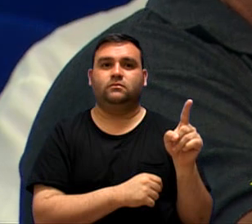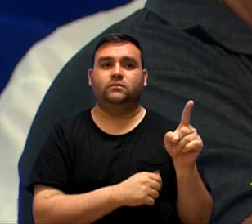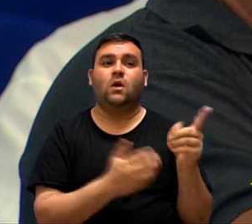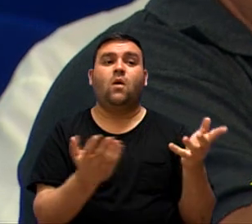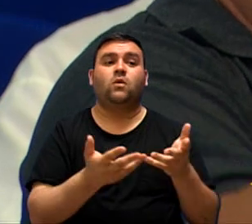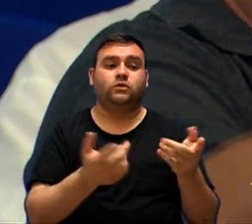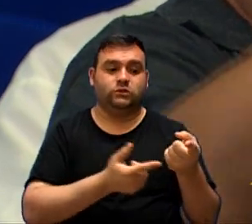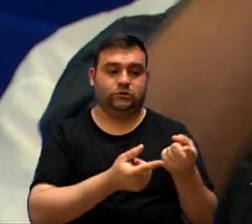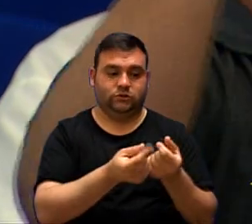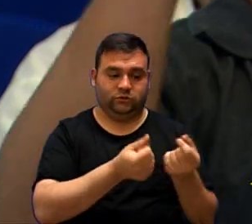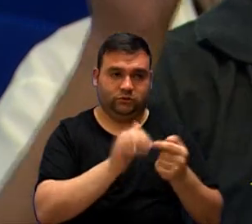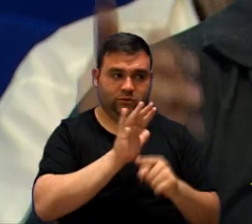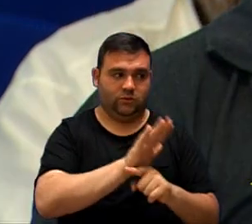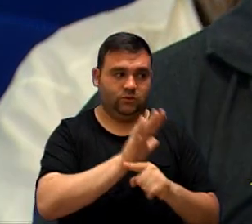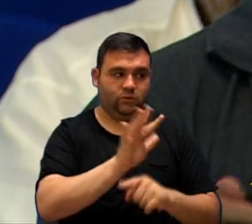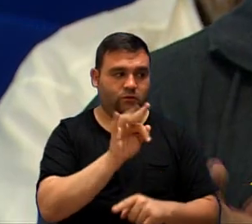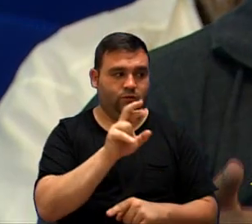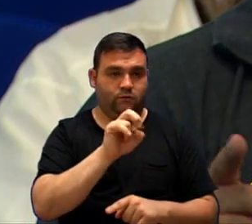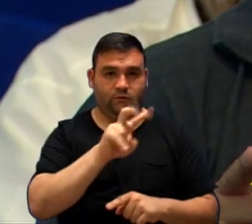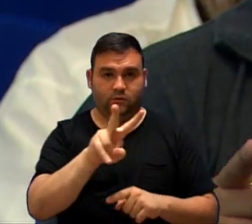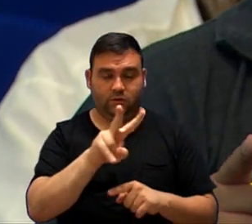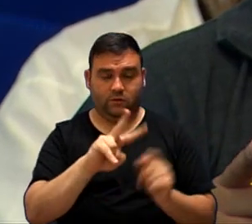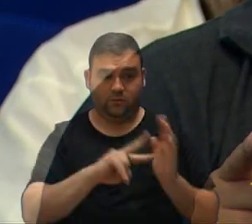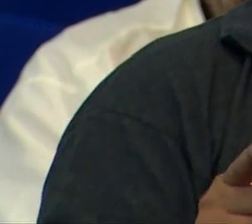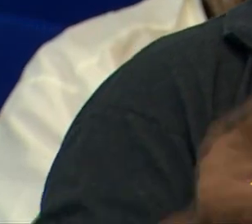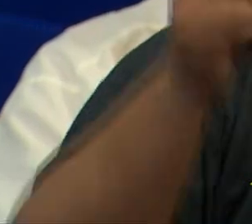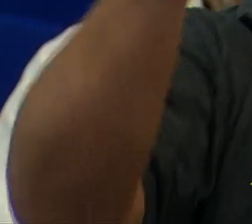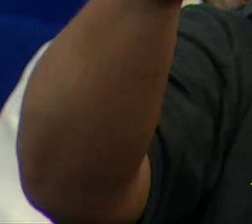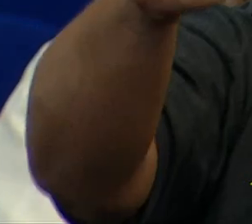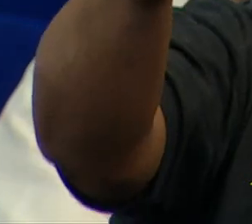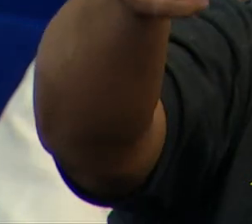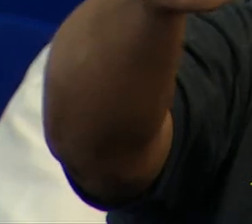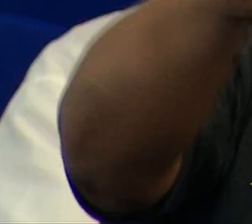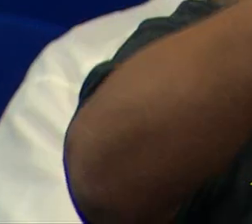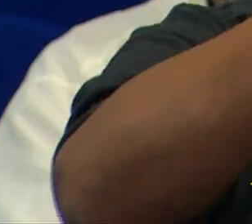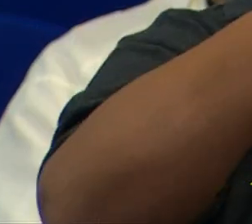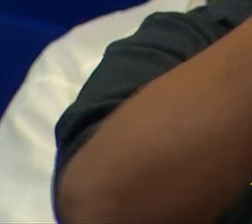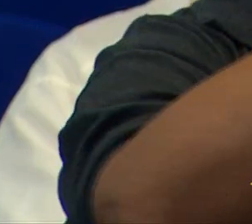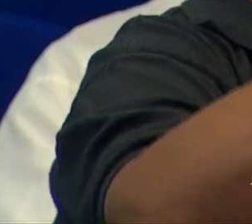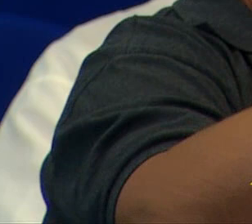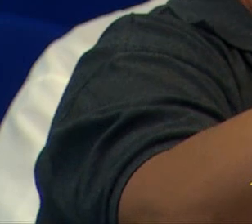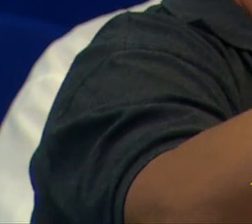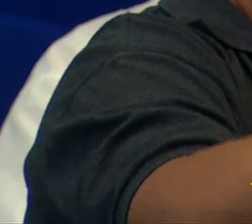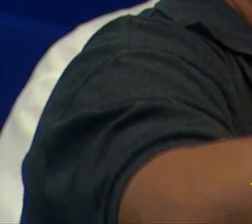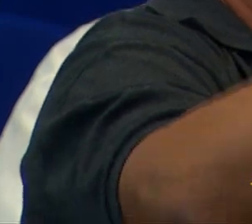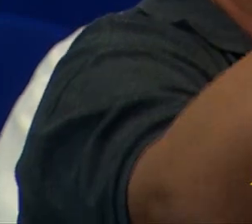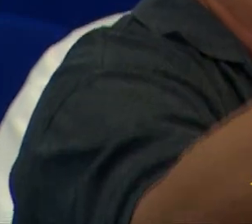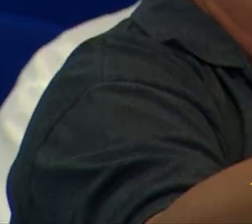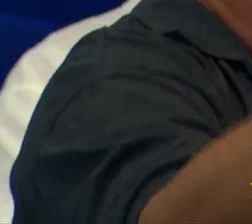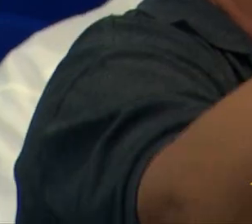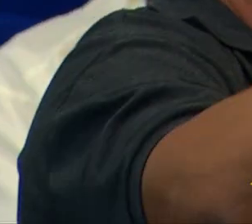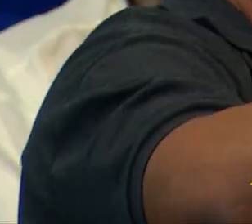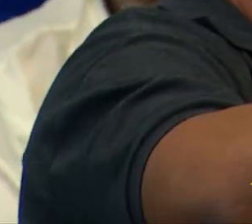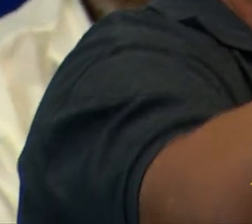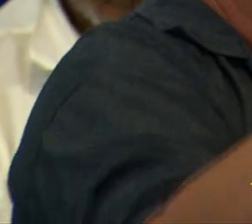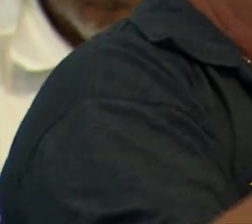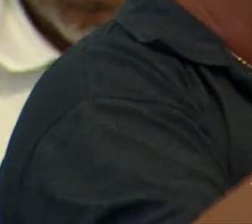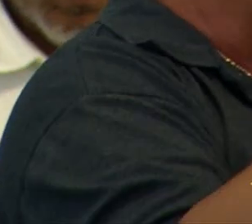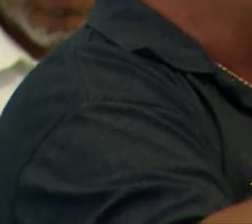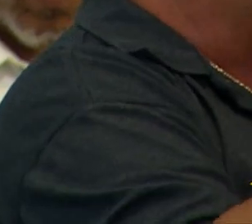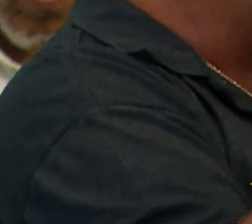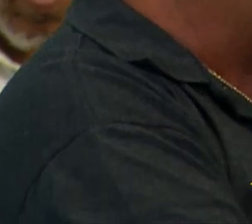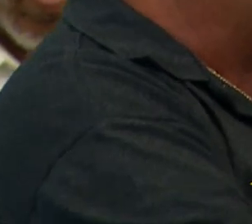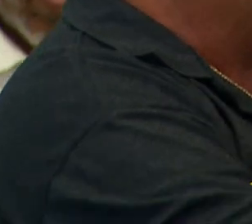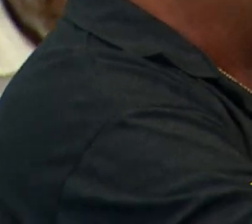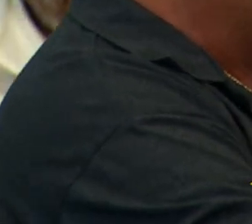esse repasse que é feito para a Funserv, que o ano passado foi discutido muito aqui na Câmara, que se entrava ou não na lei